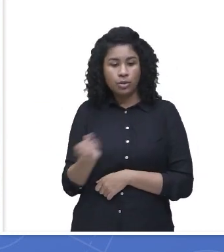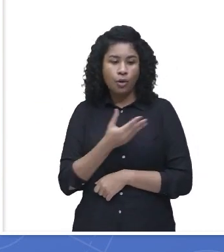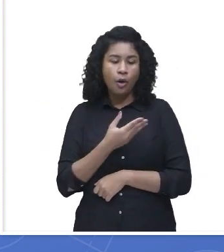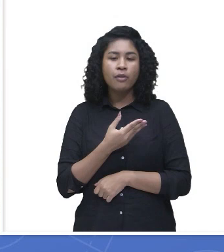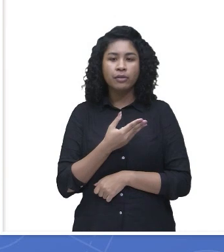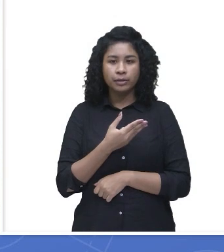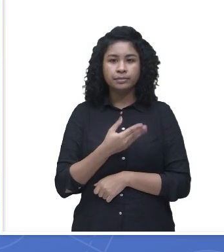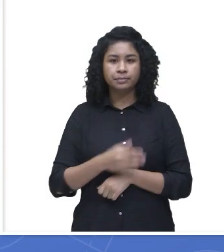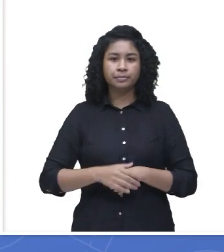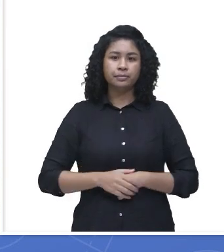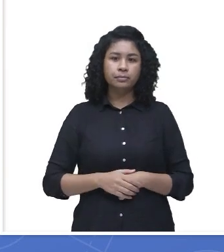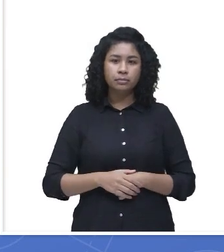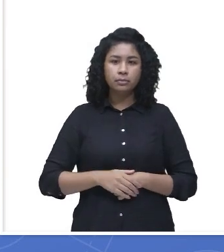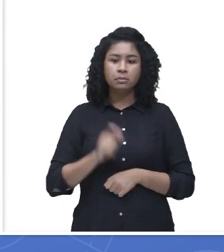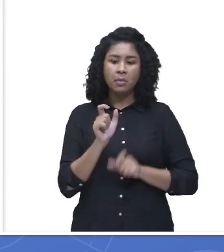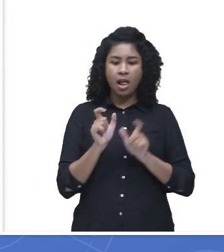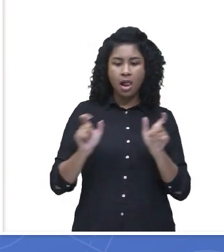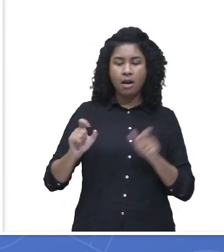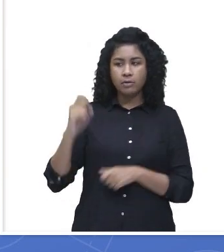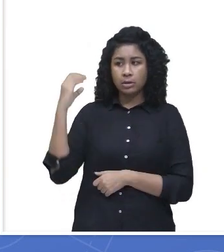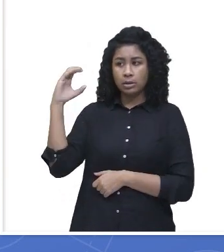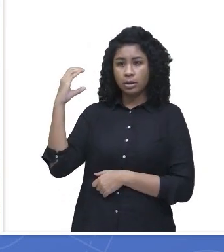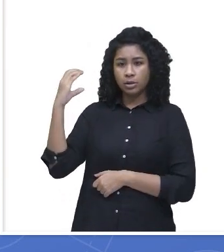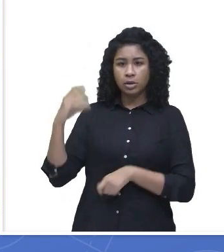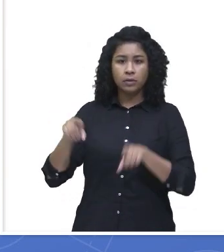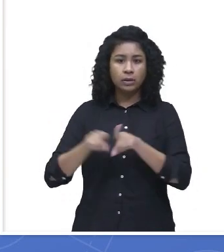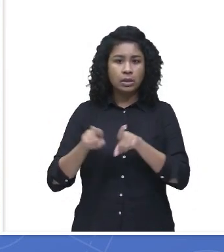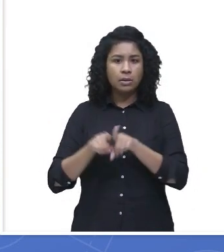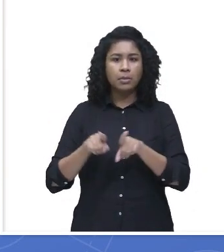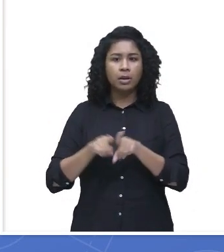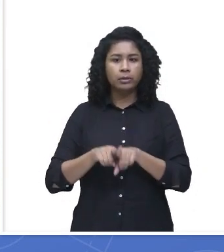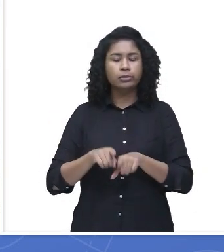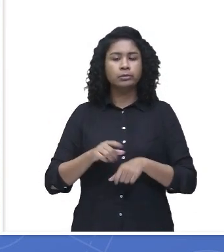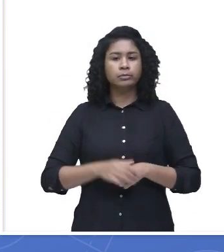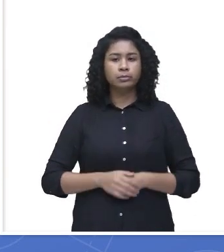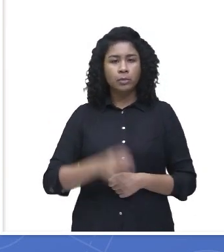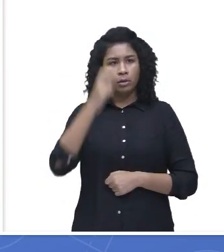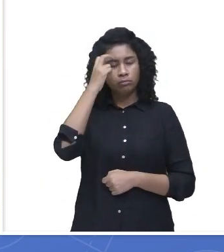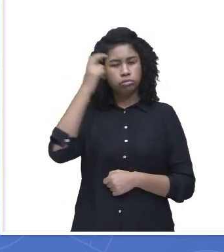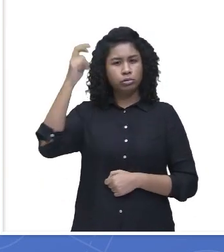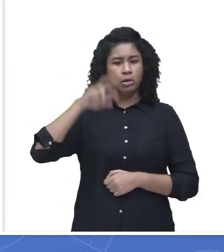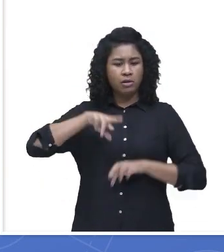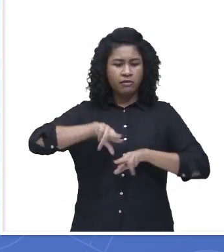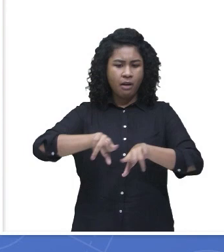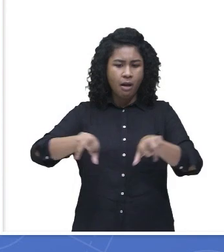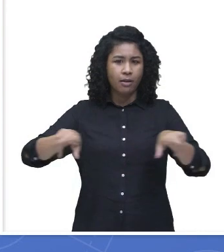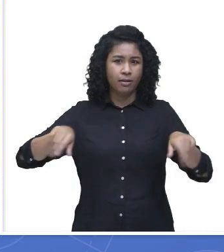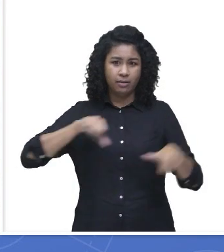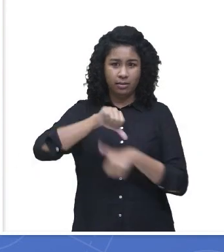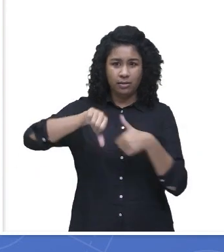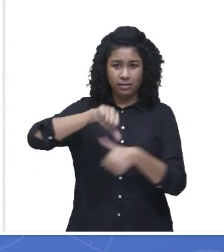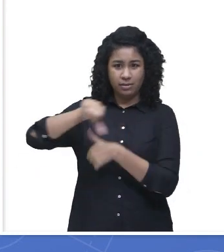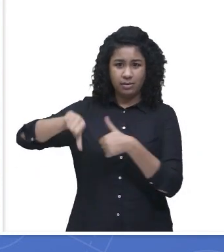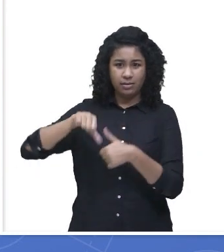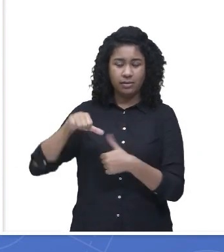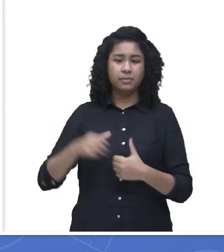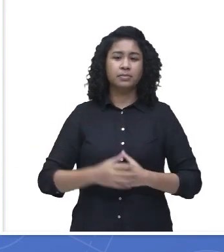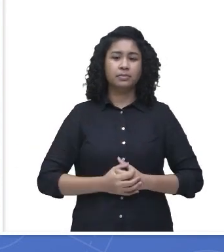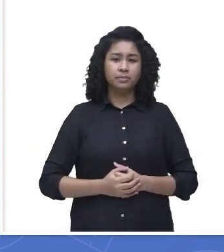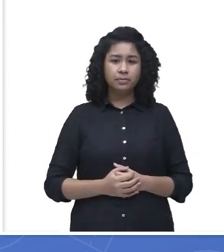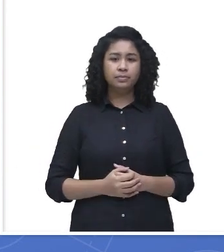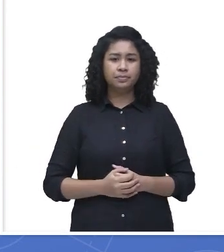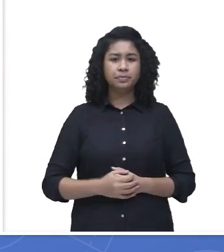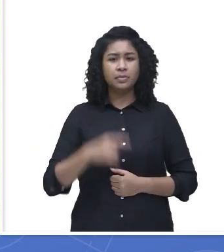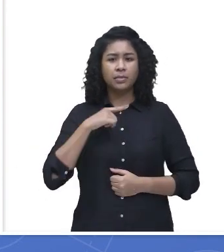sua multiplicidade intelectual, certo? Então ele vai ser inovador exatamente nesses aspectos,